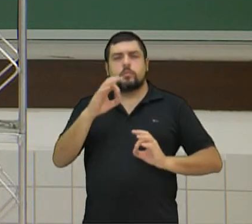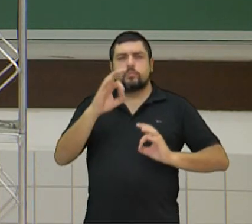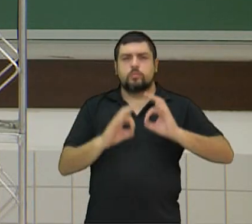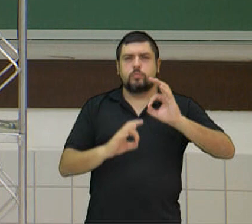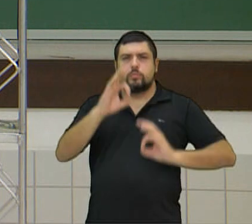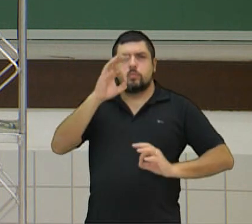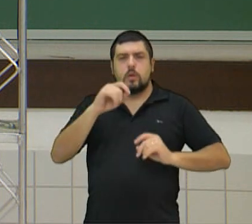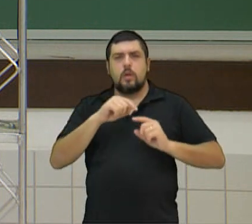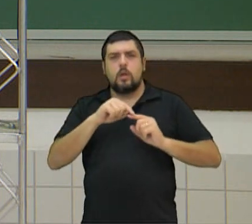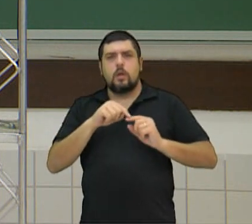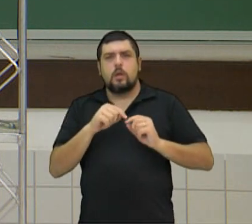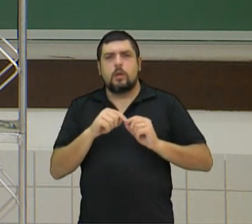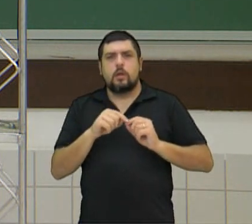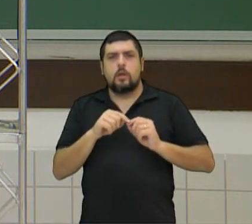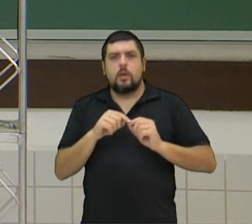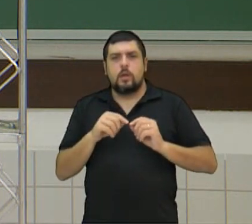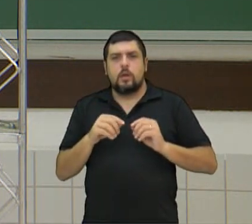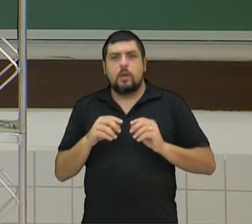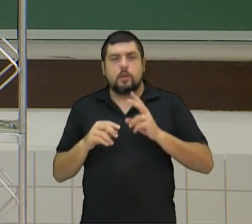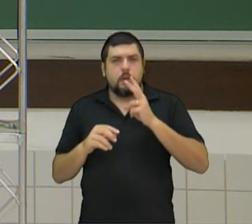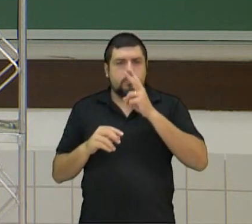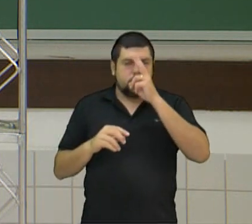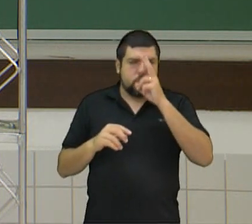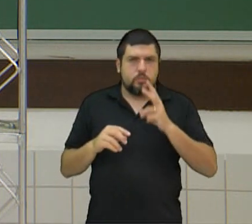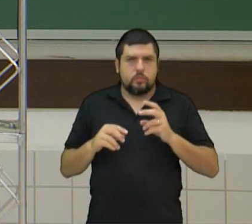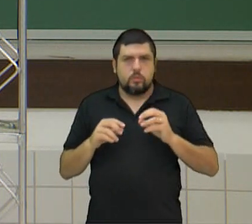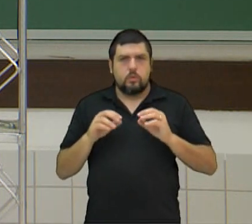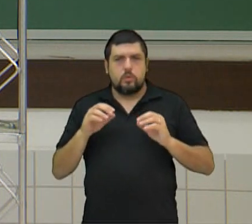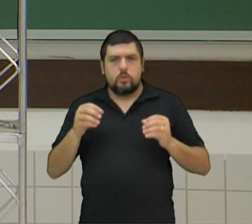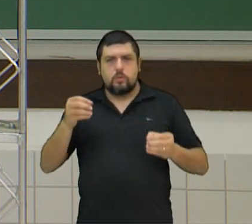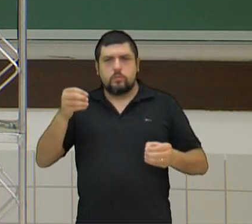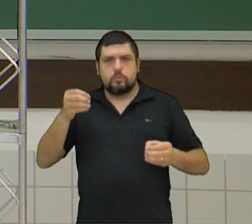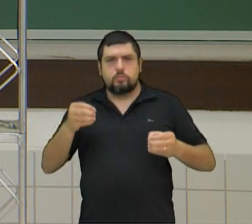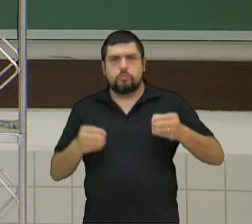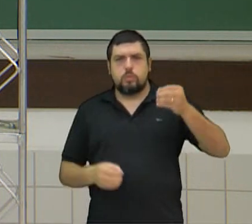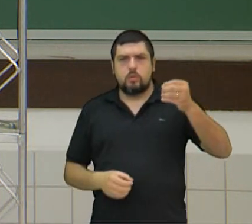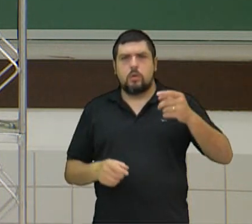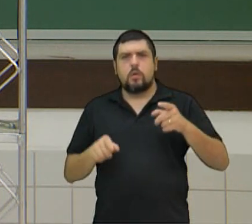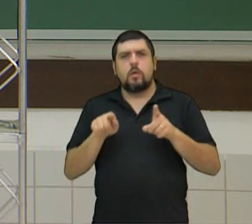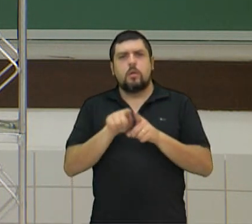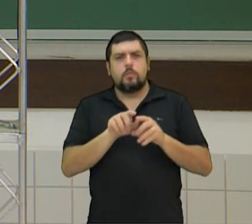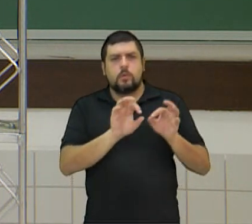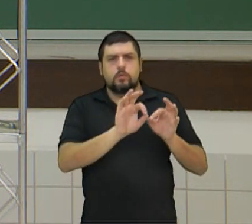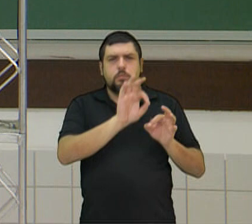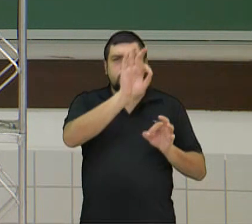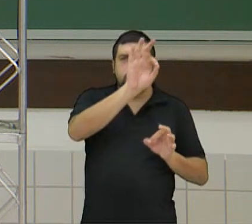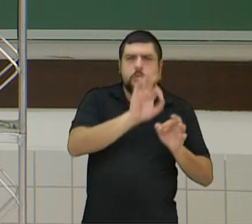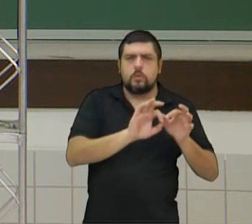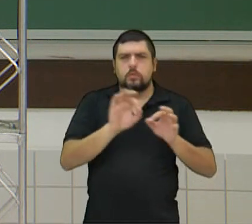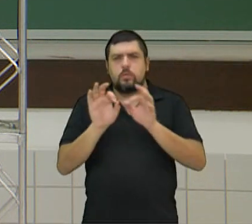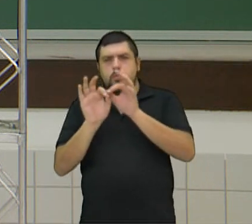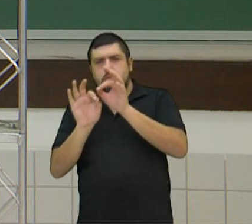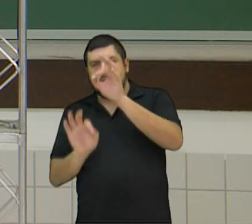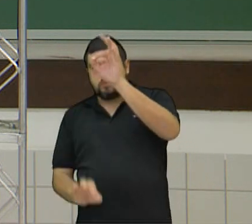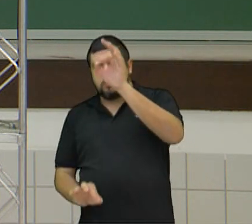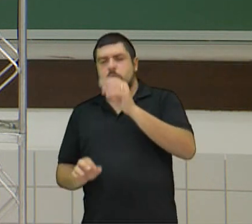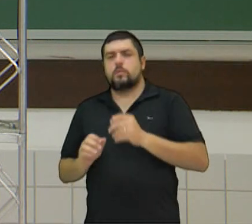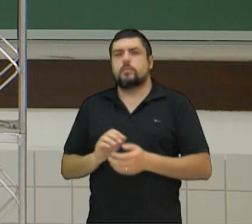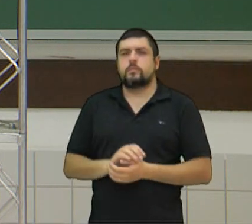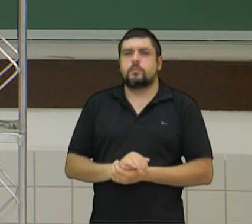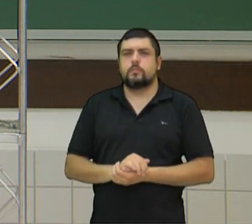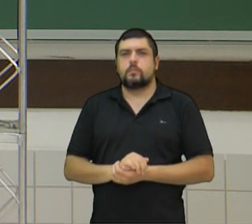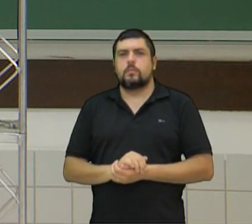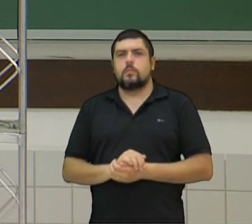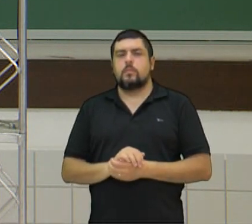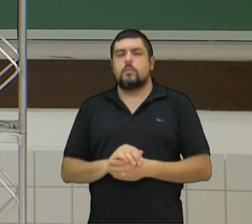mas em compensação, nós tivemos uma modificação na questão de distâncias e tudo mais, certo? Então, nós